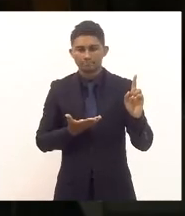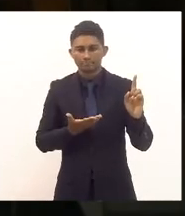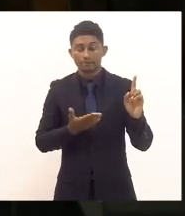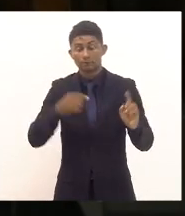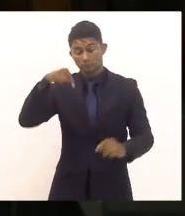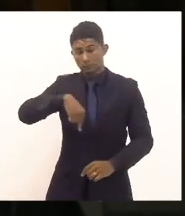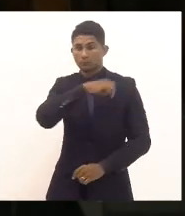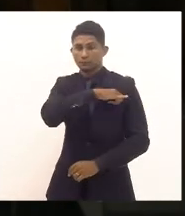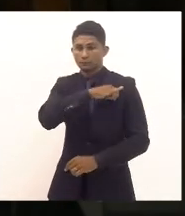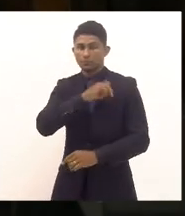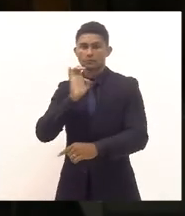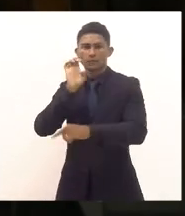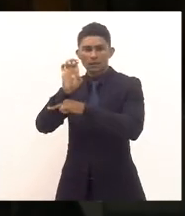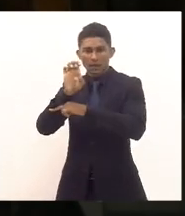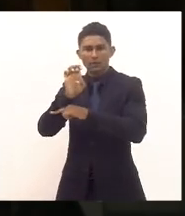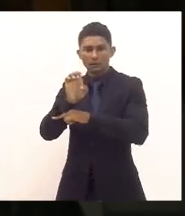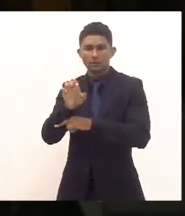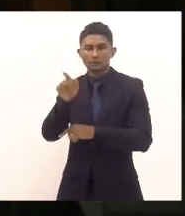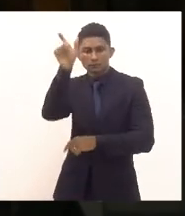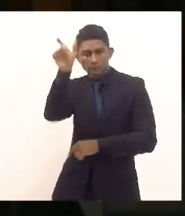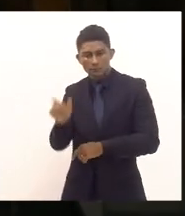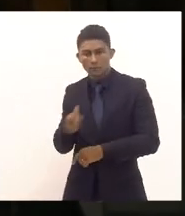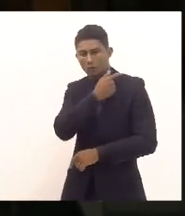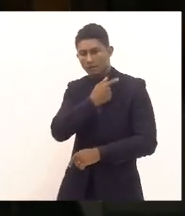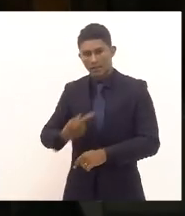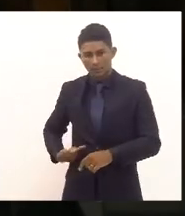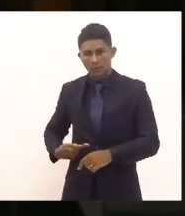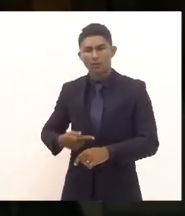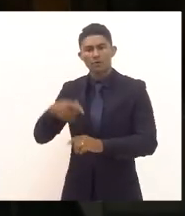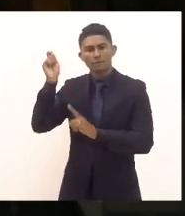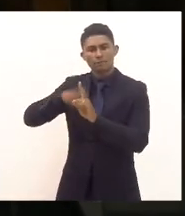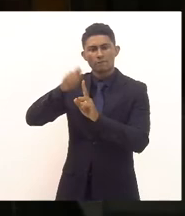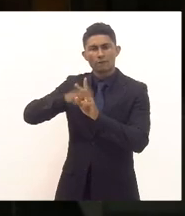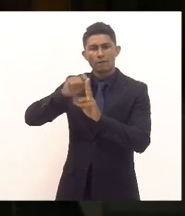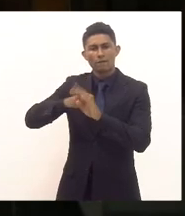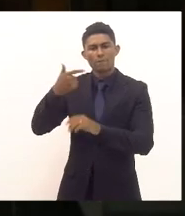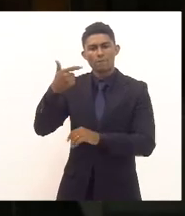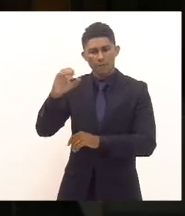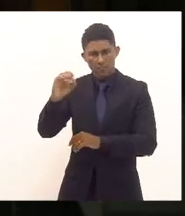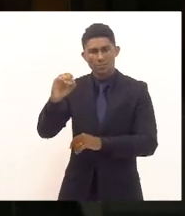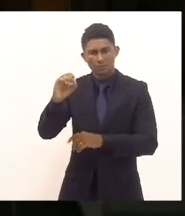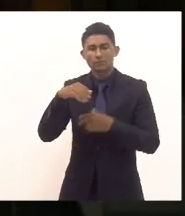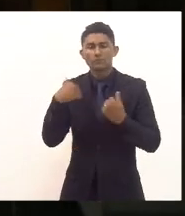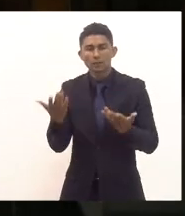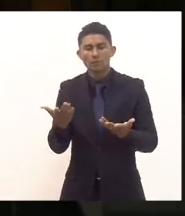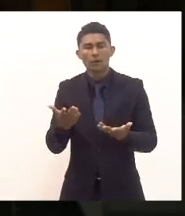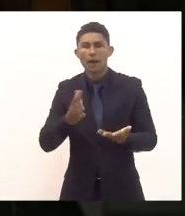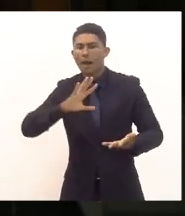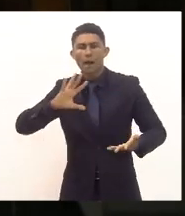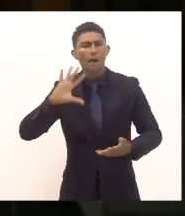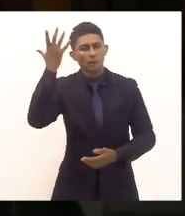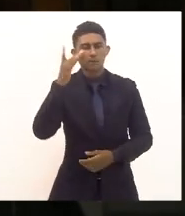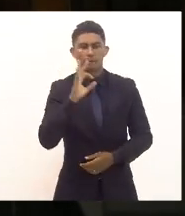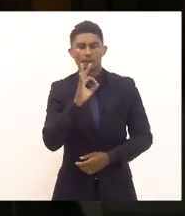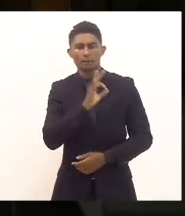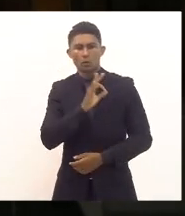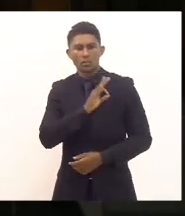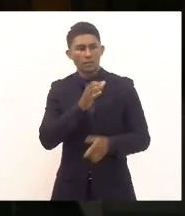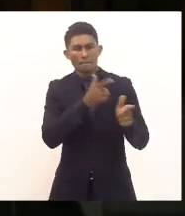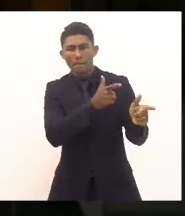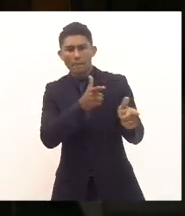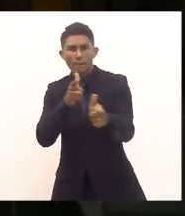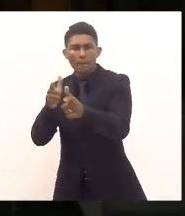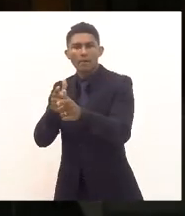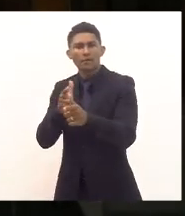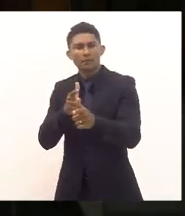Janeiro nos 20 meses de governo Cláudio Castro assiste uma polícia matar mais de 2.100